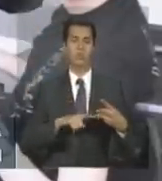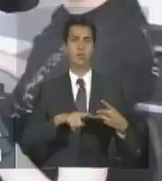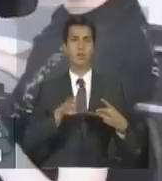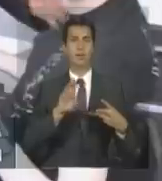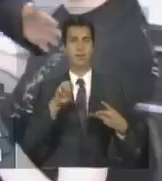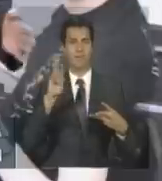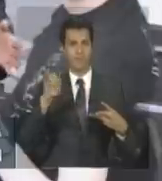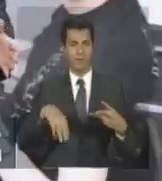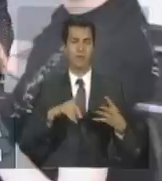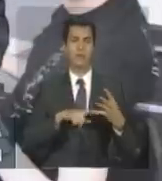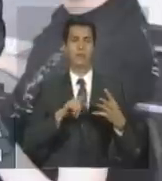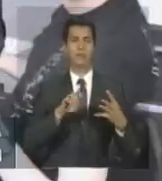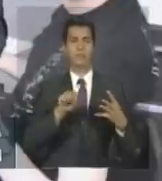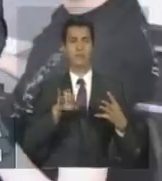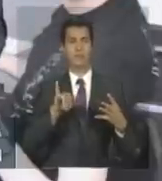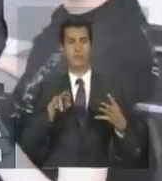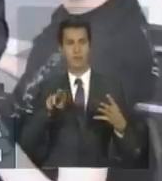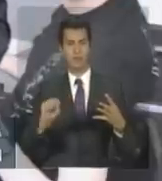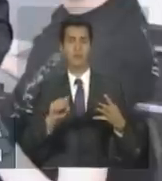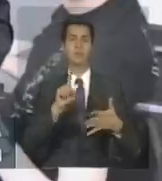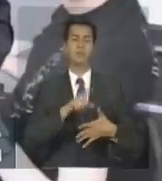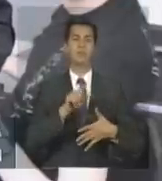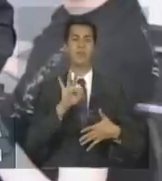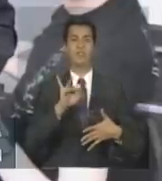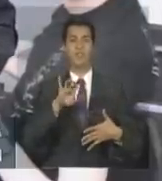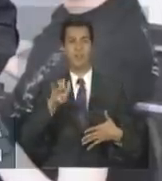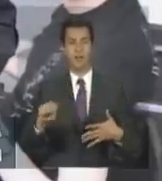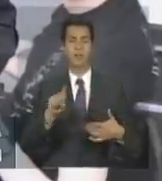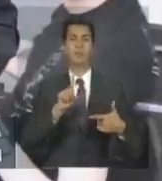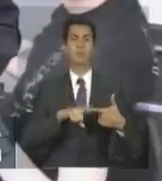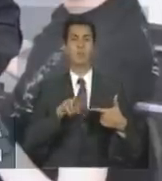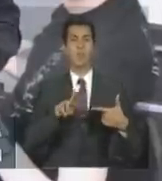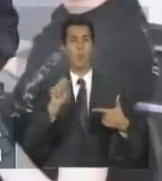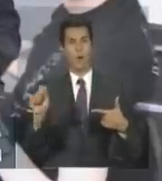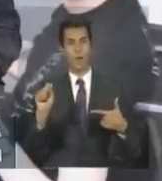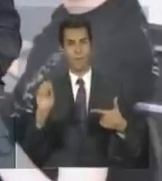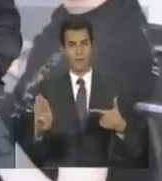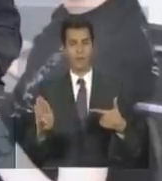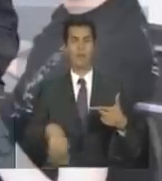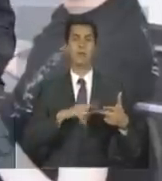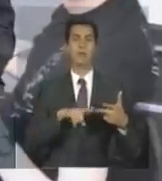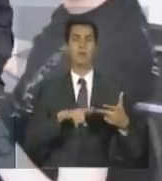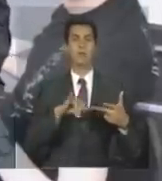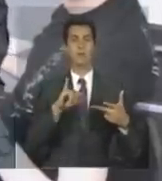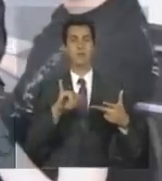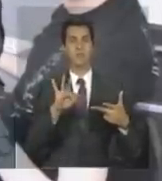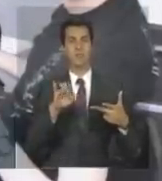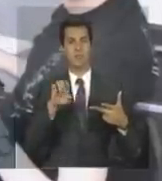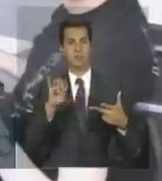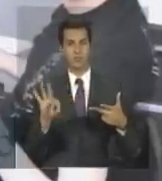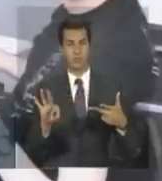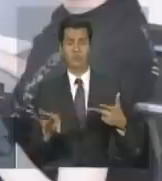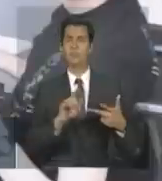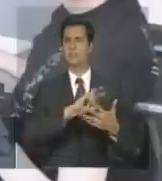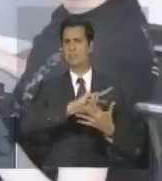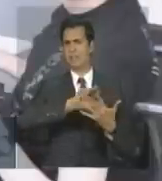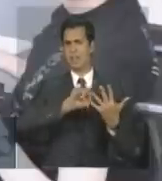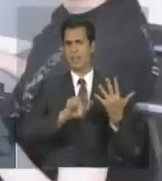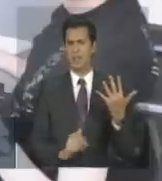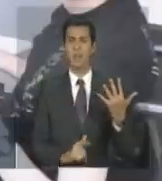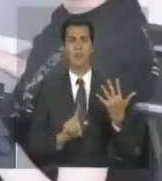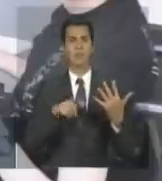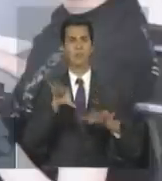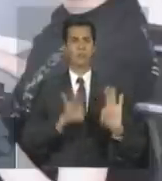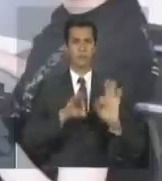Sinais, FIES, Universidade Aberta, Instituto Federal, são essas realizações que promovem